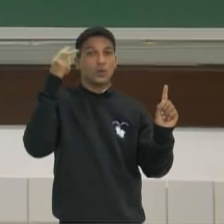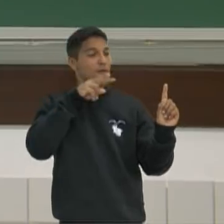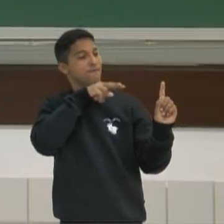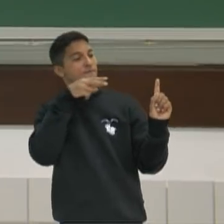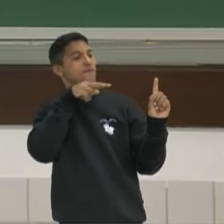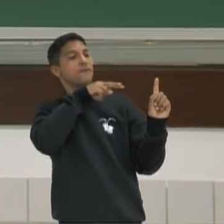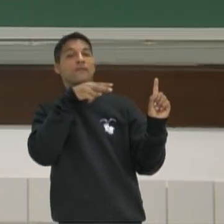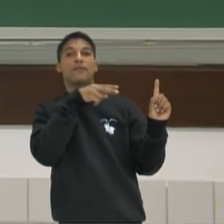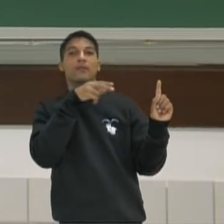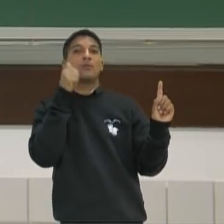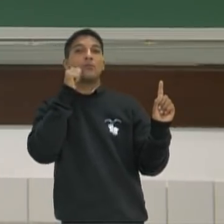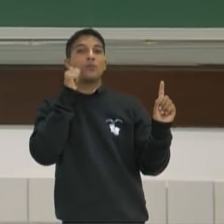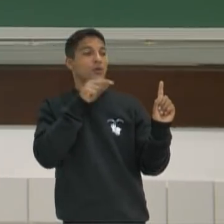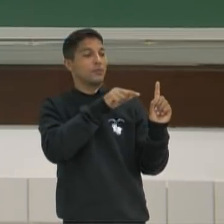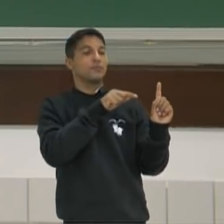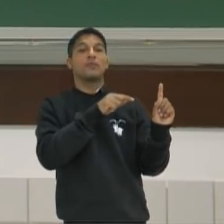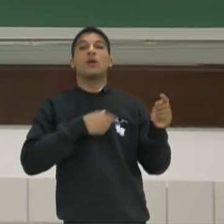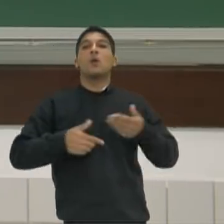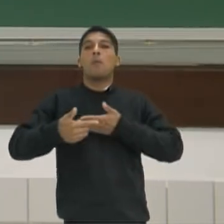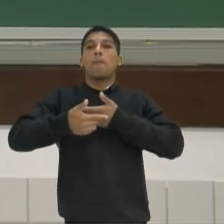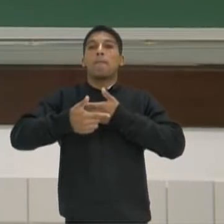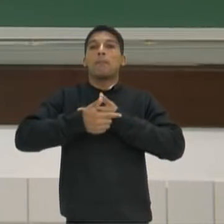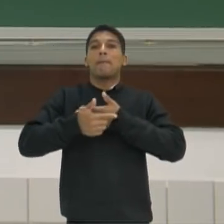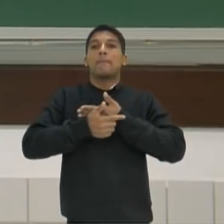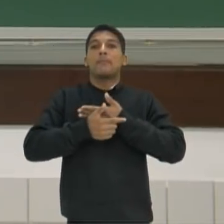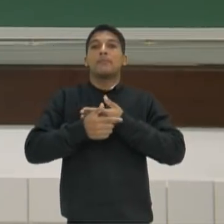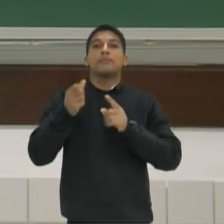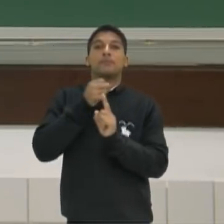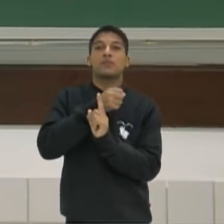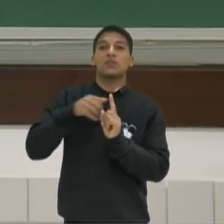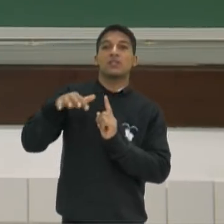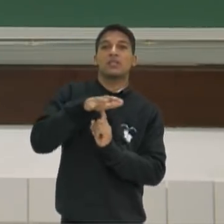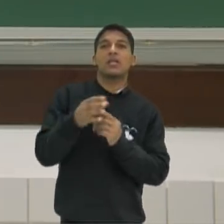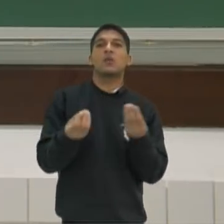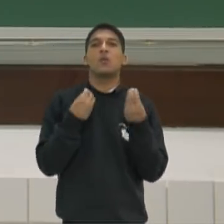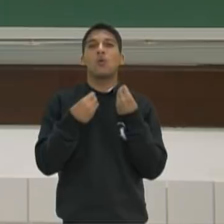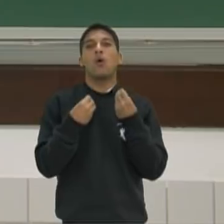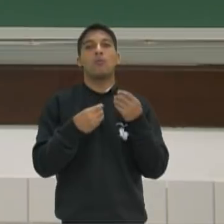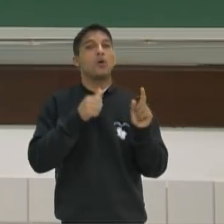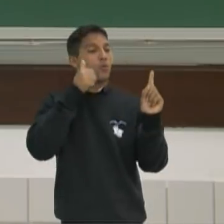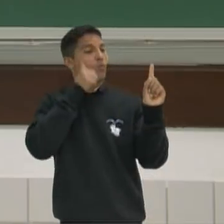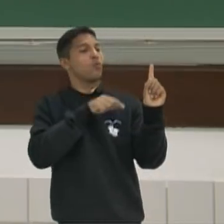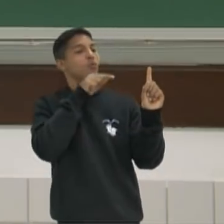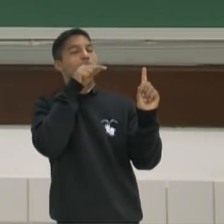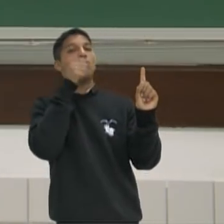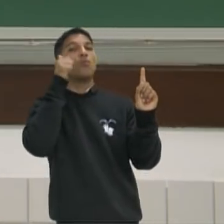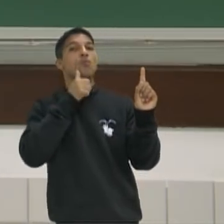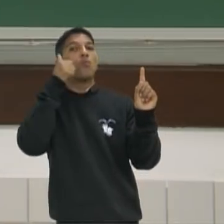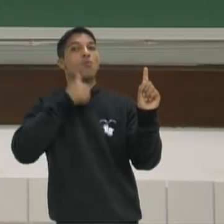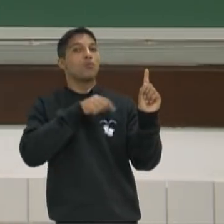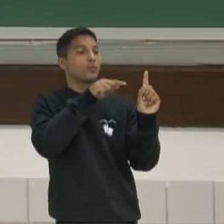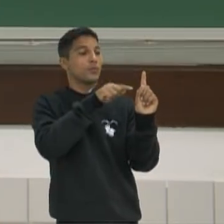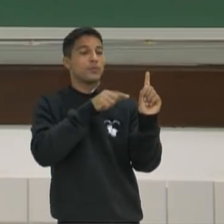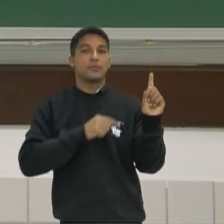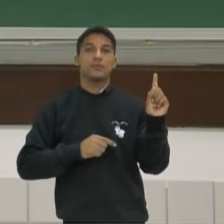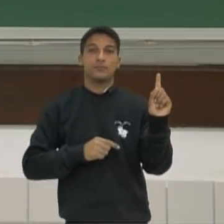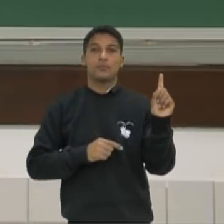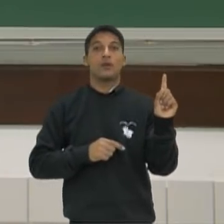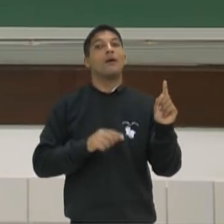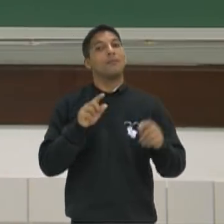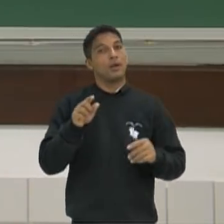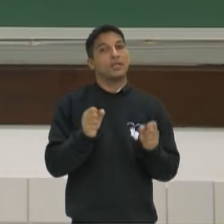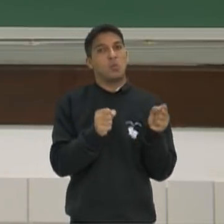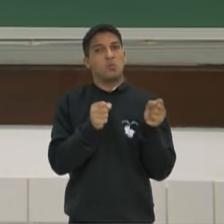papéis sociais das mulheres, eles eram encarados de uma maneira super rígida, também guiados pelo